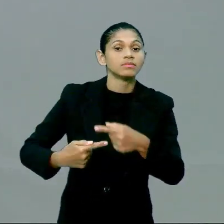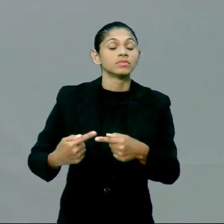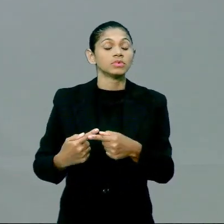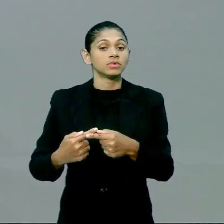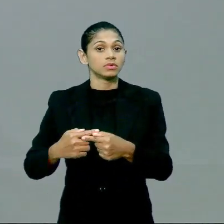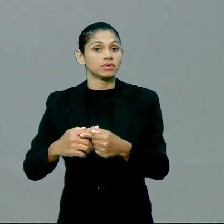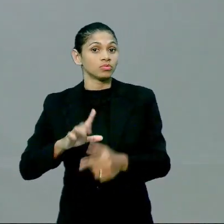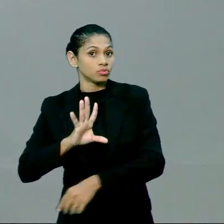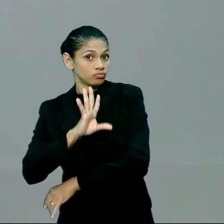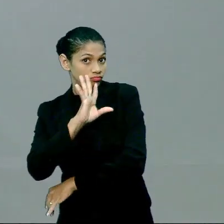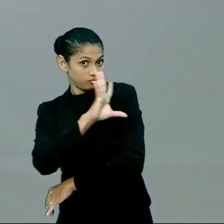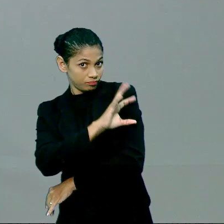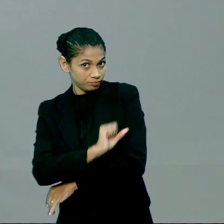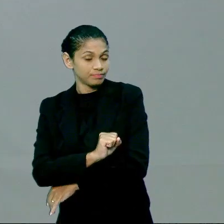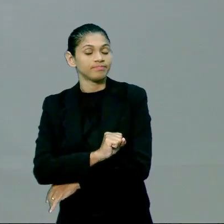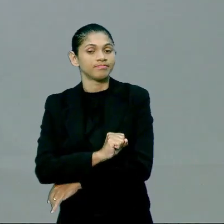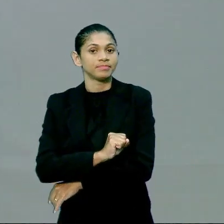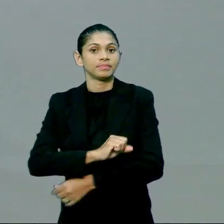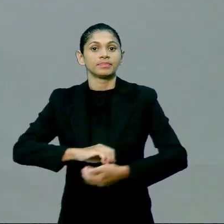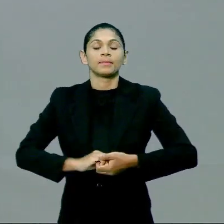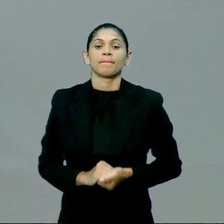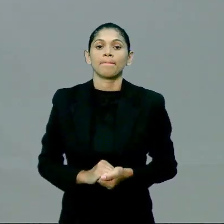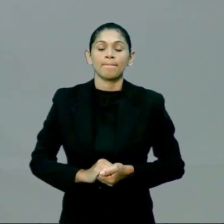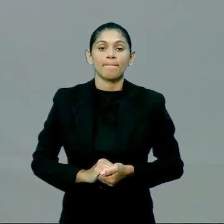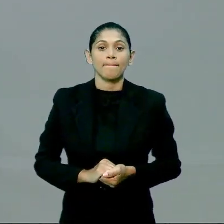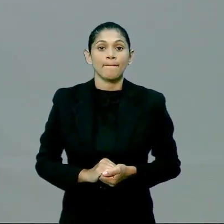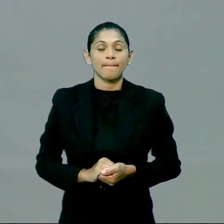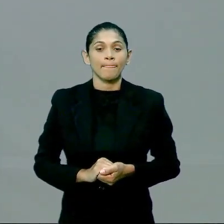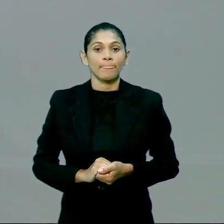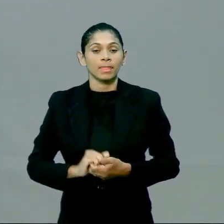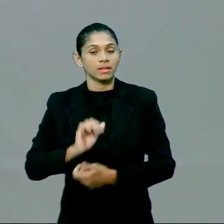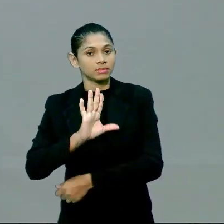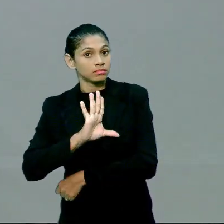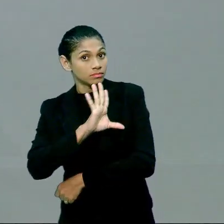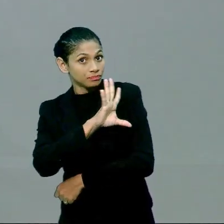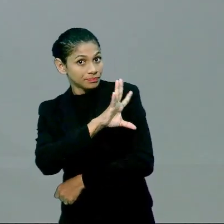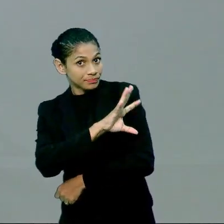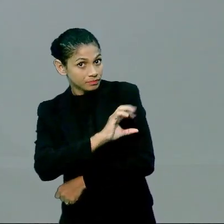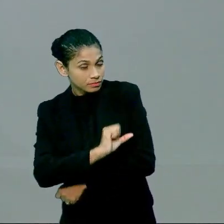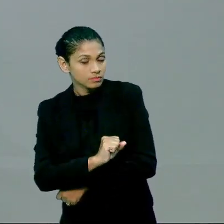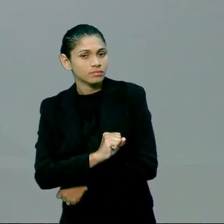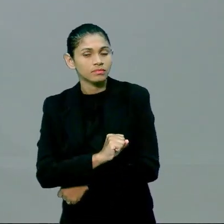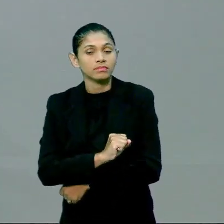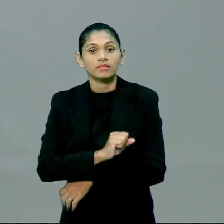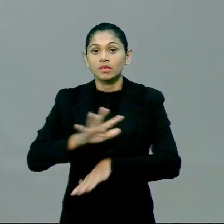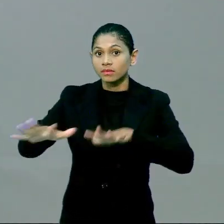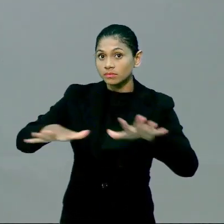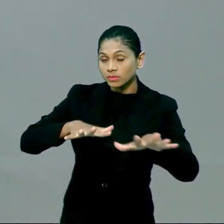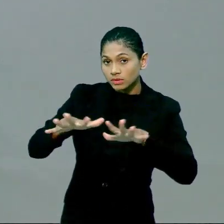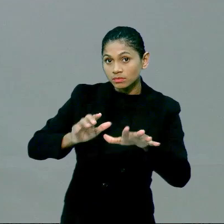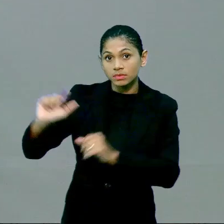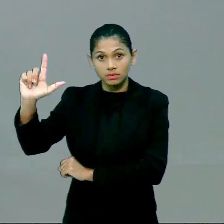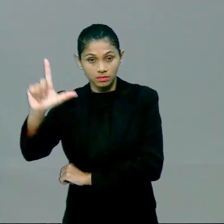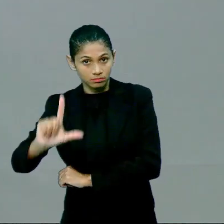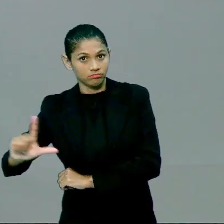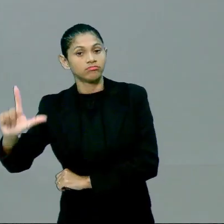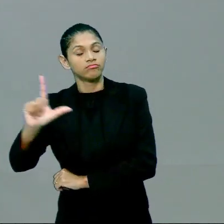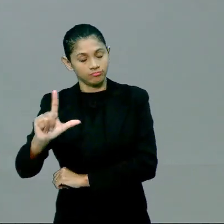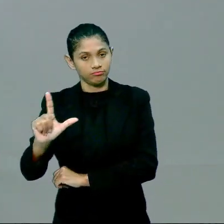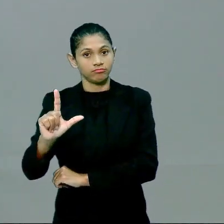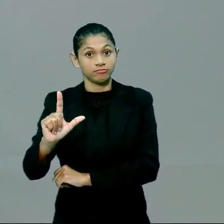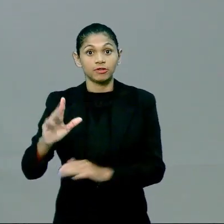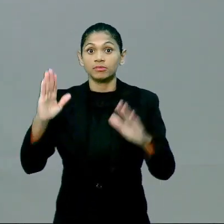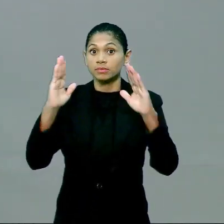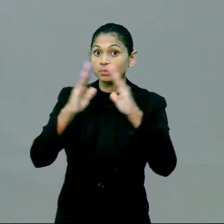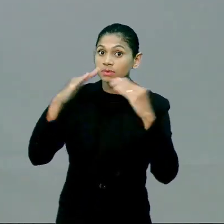conhecimento prévio acerca do romantismo, o romantismo é um movimento literário, é uma escola literária, na verdade a